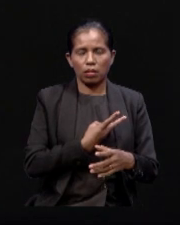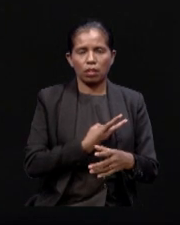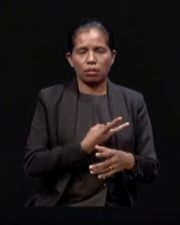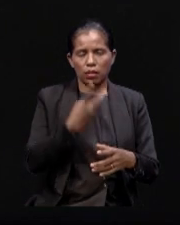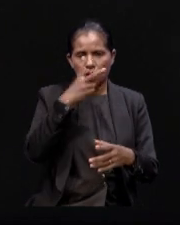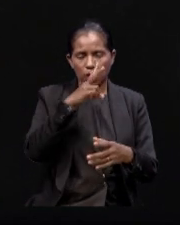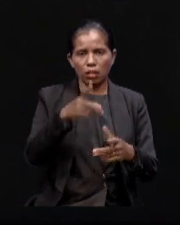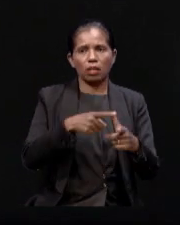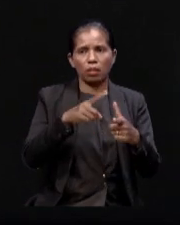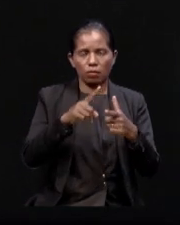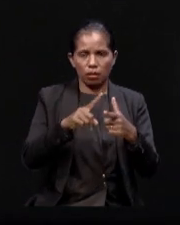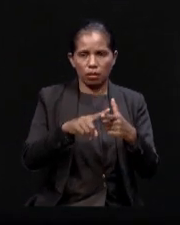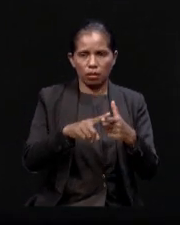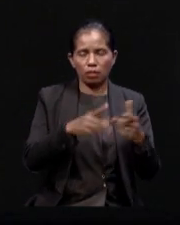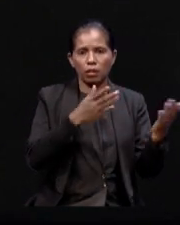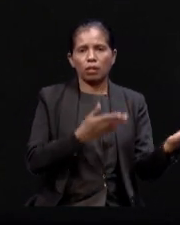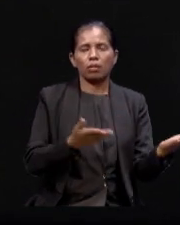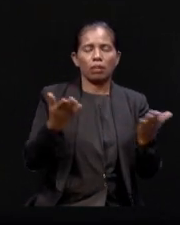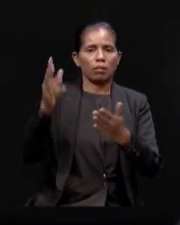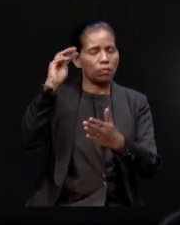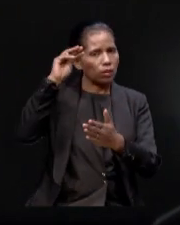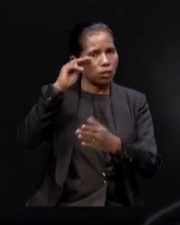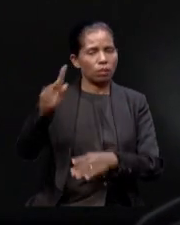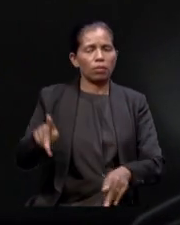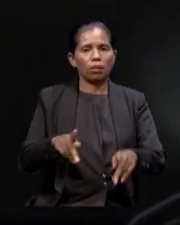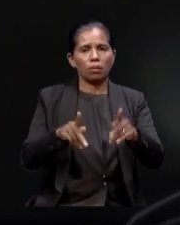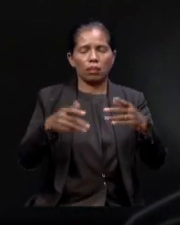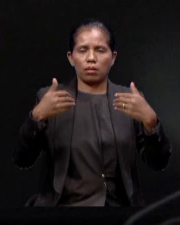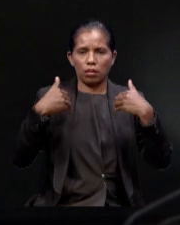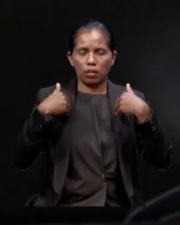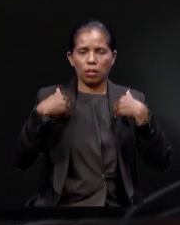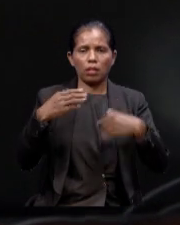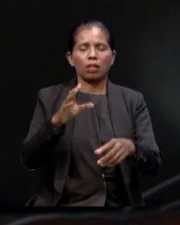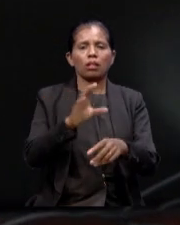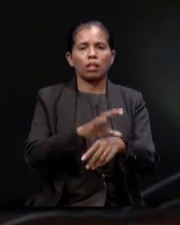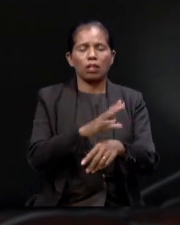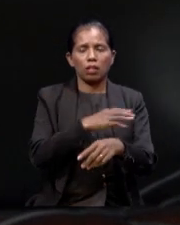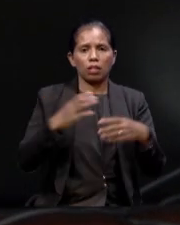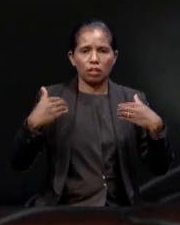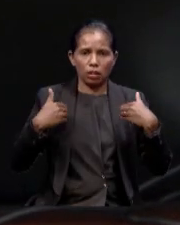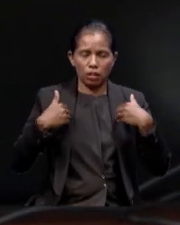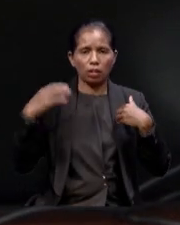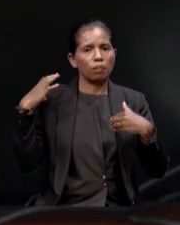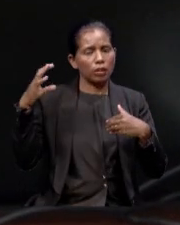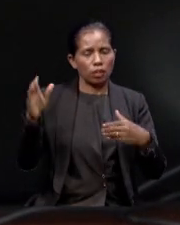e depois se submete ao Ministério Público, mas aí é competência para ver lá o processo que tem. Né,